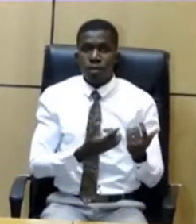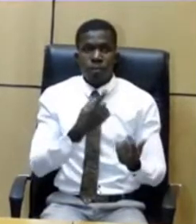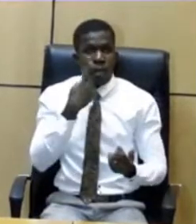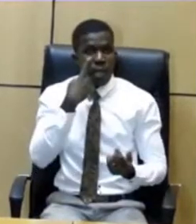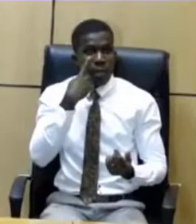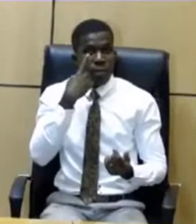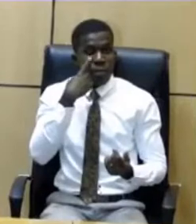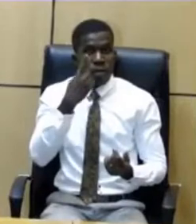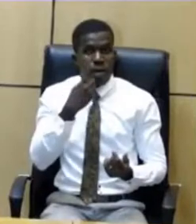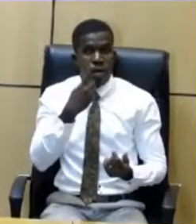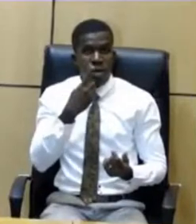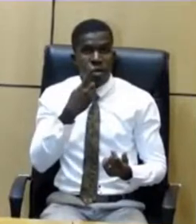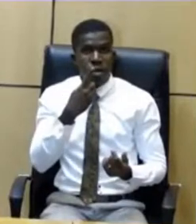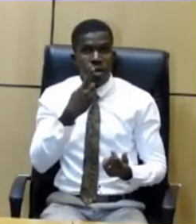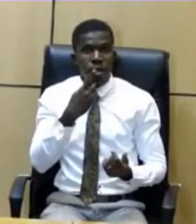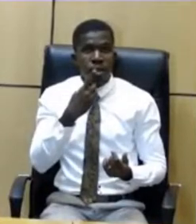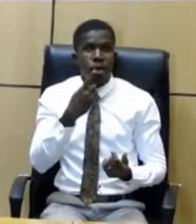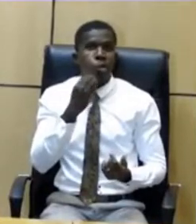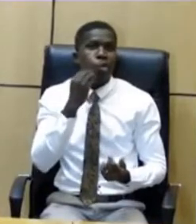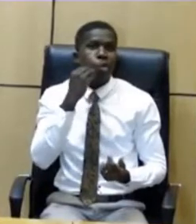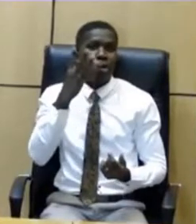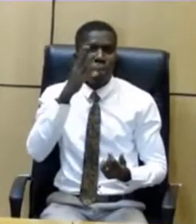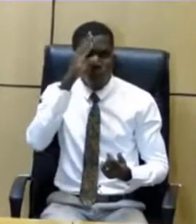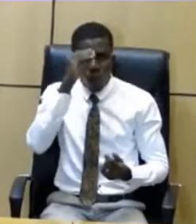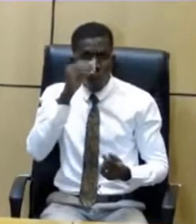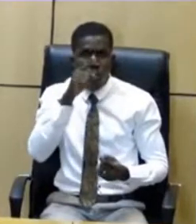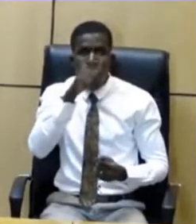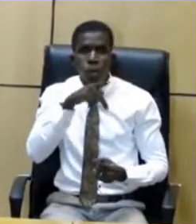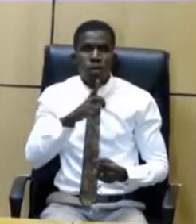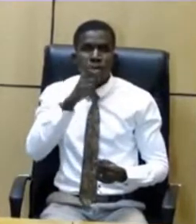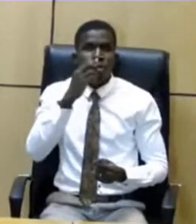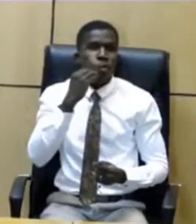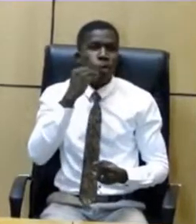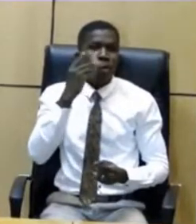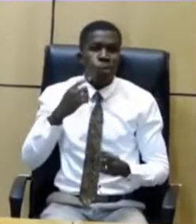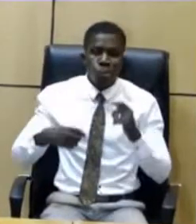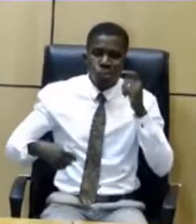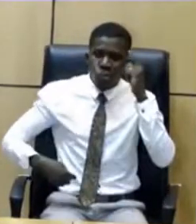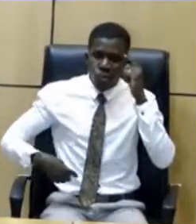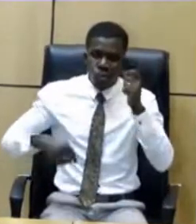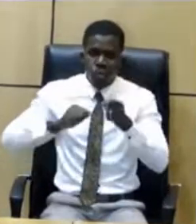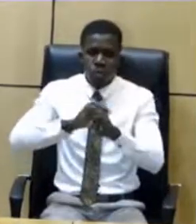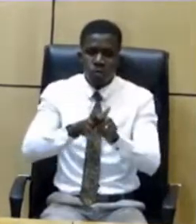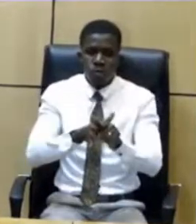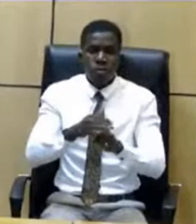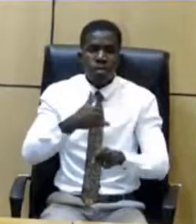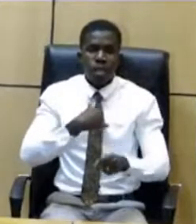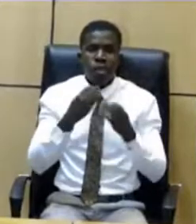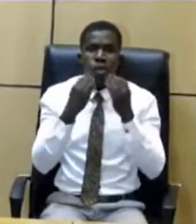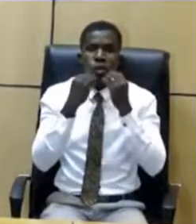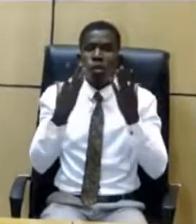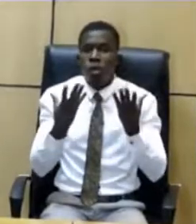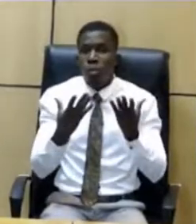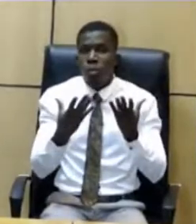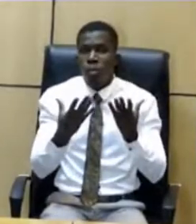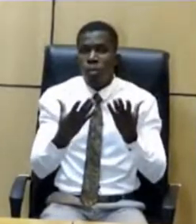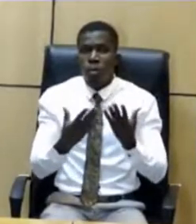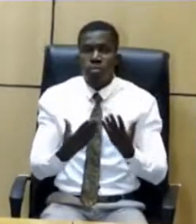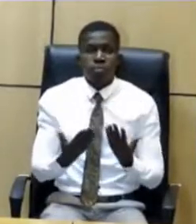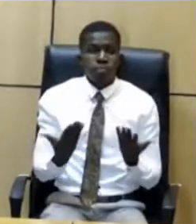para avaliar o seu vínculo. Desta forma, nas últimas 24